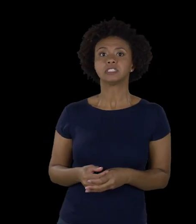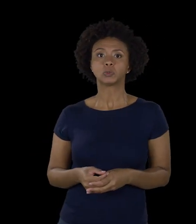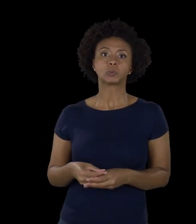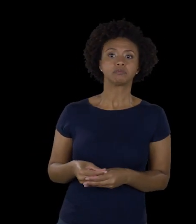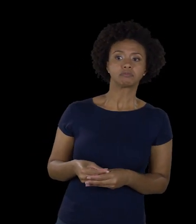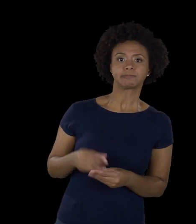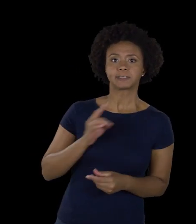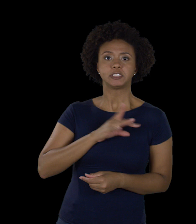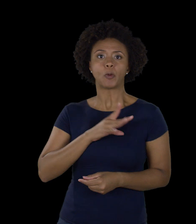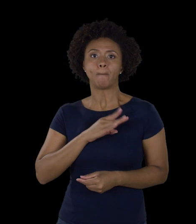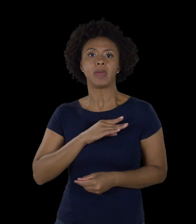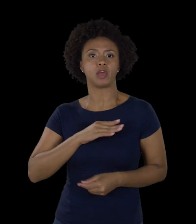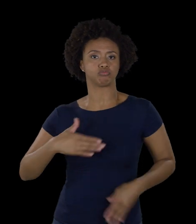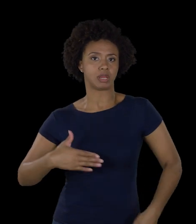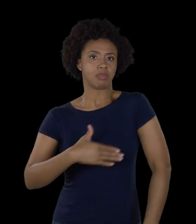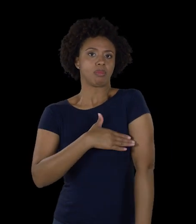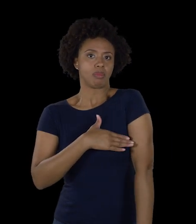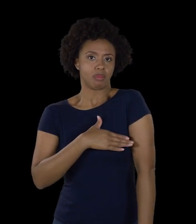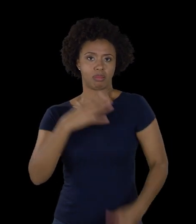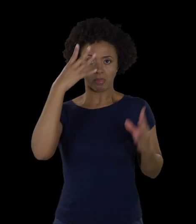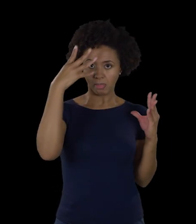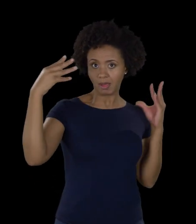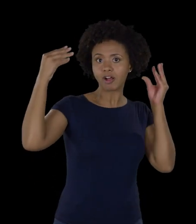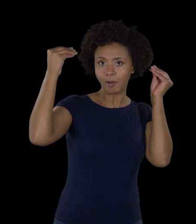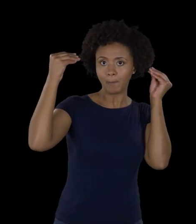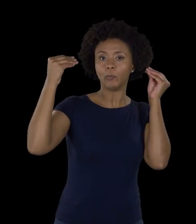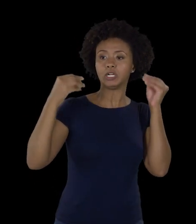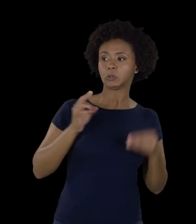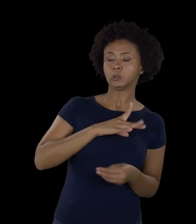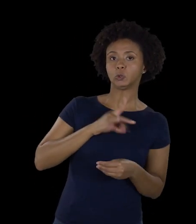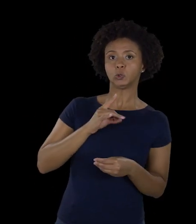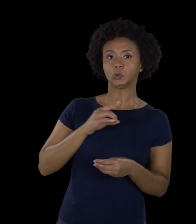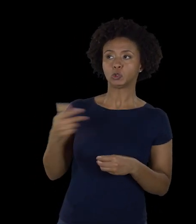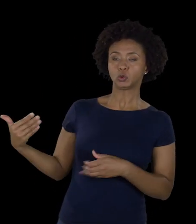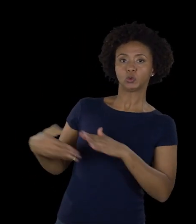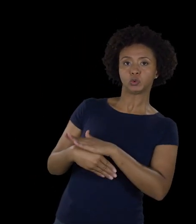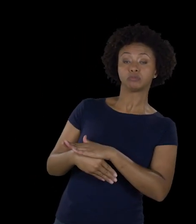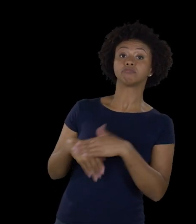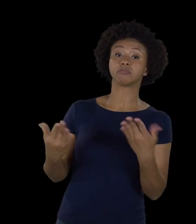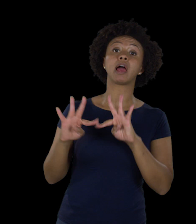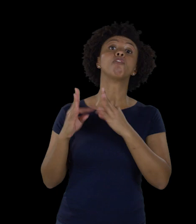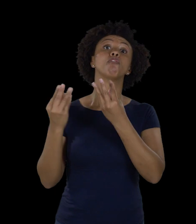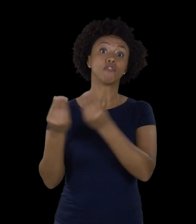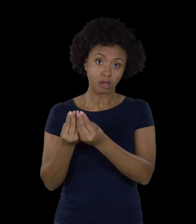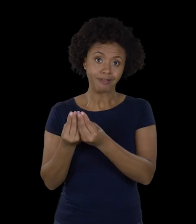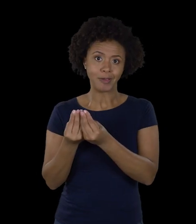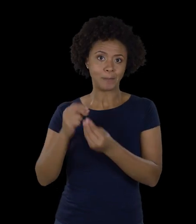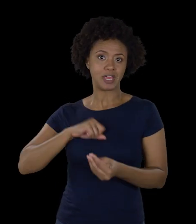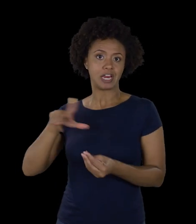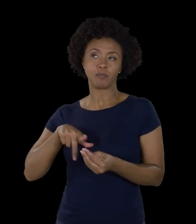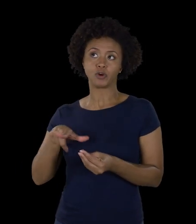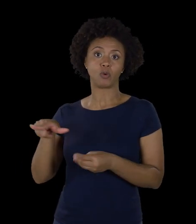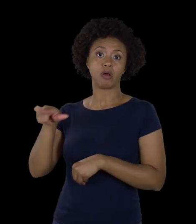as invasões napoleônicas, com total apoio logístico, a família real deixa Lisboa e vem para o